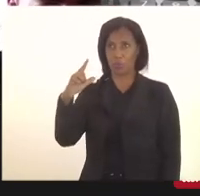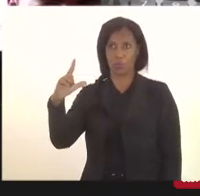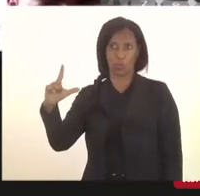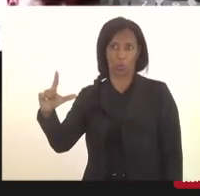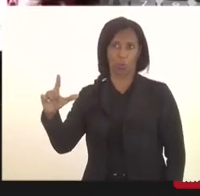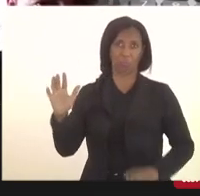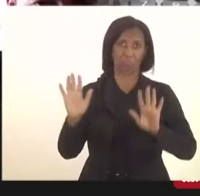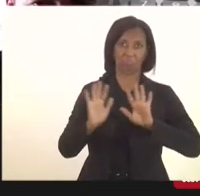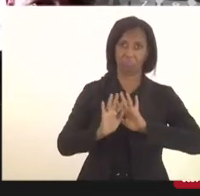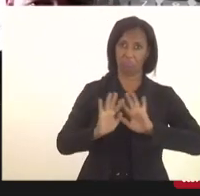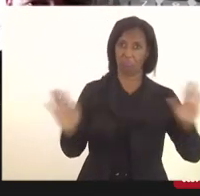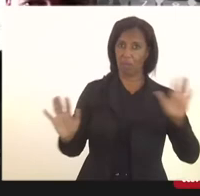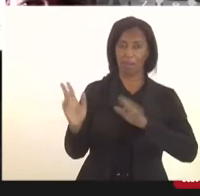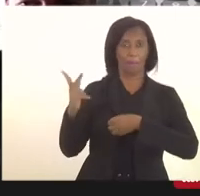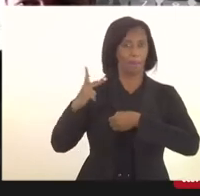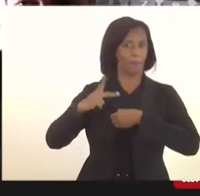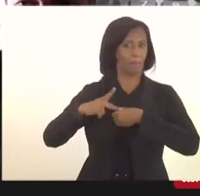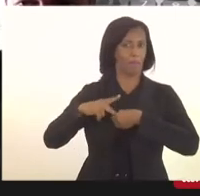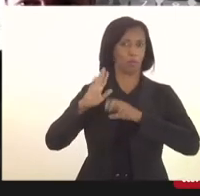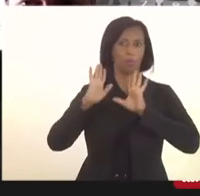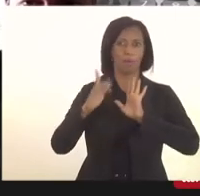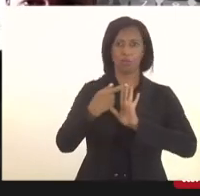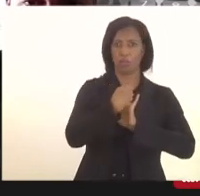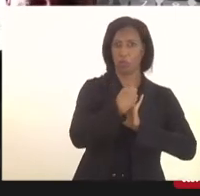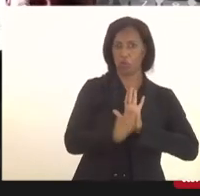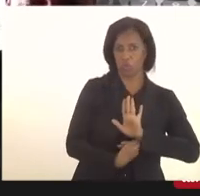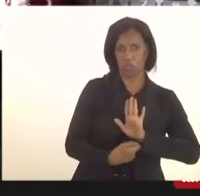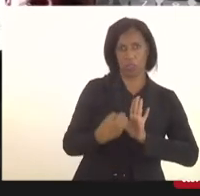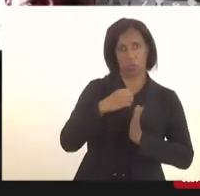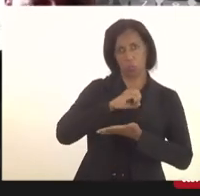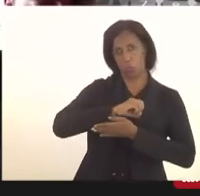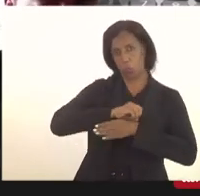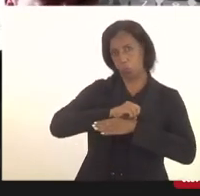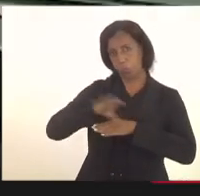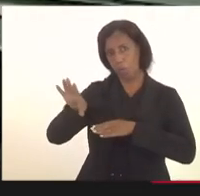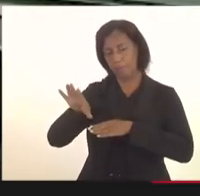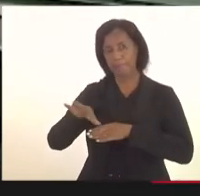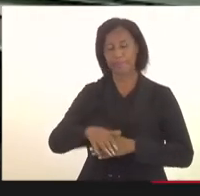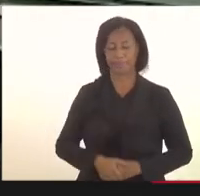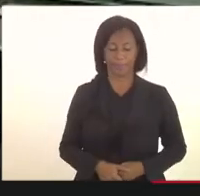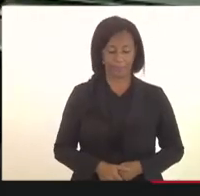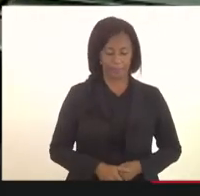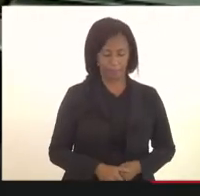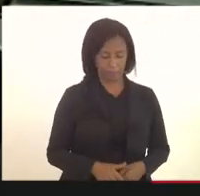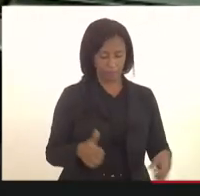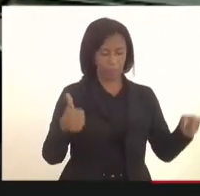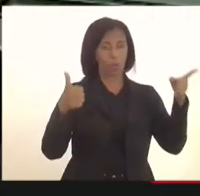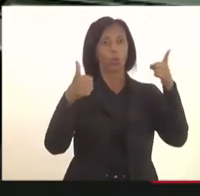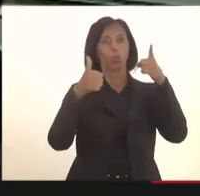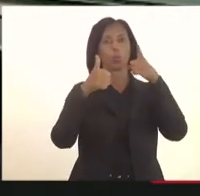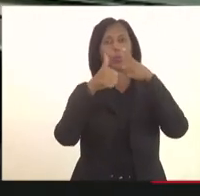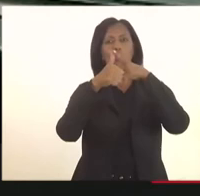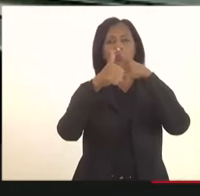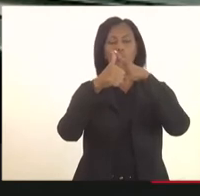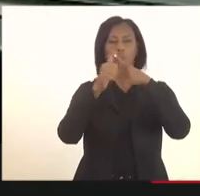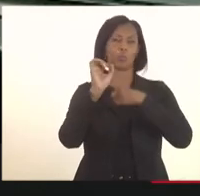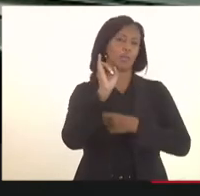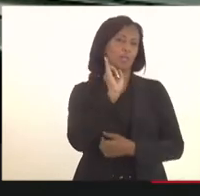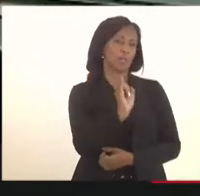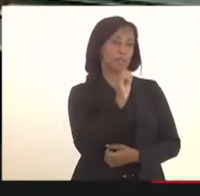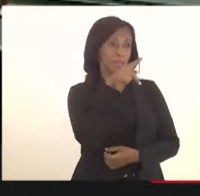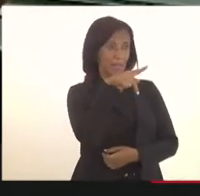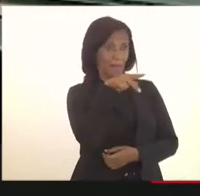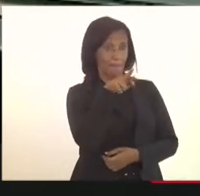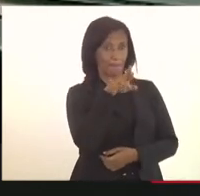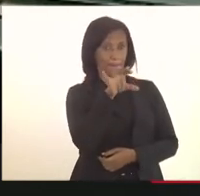essa questão já foi levantada por escrito. Um, se a Petronas, com toda